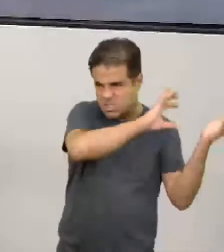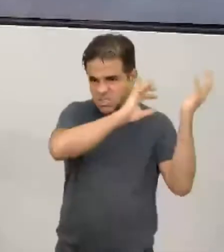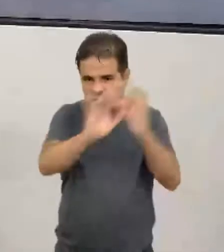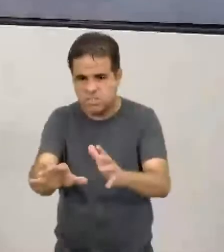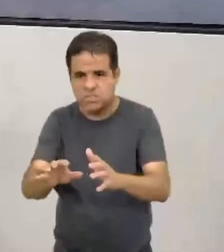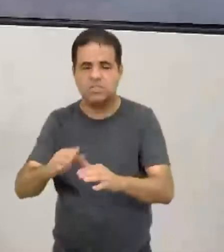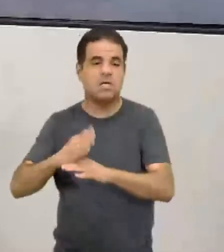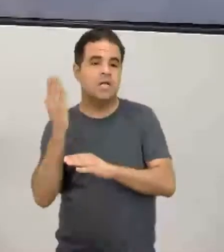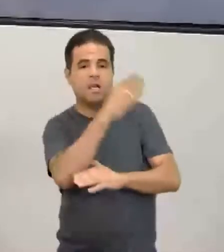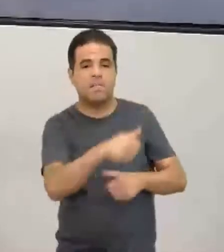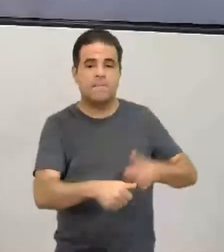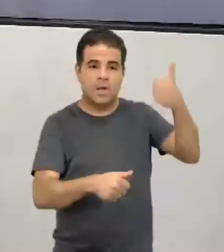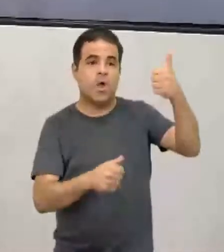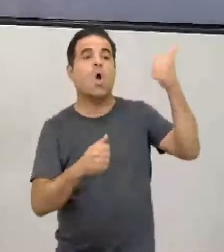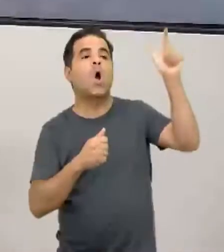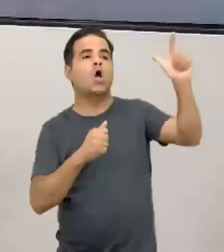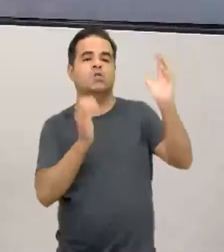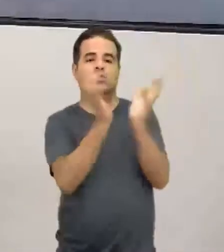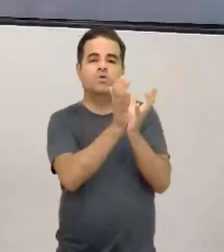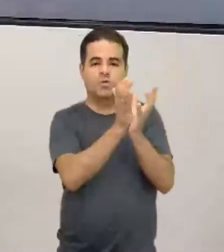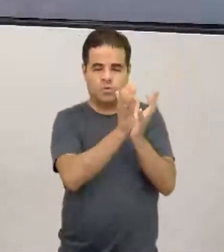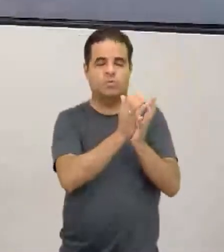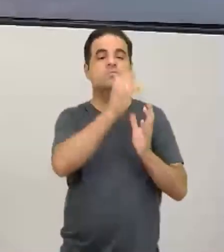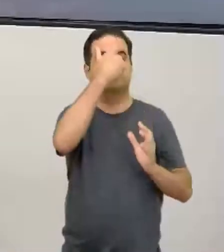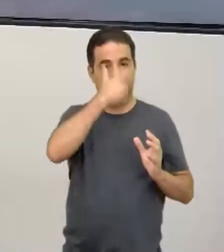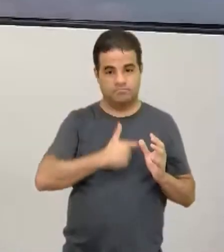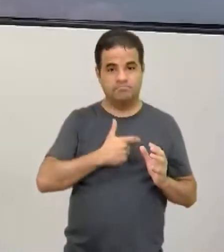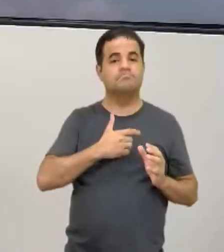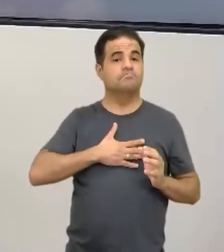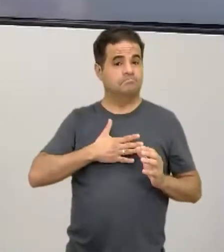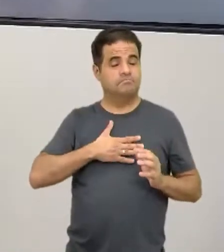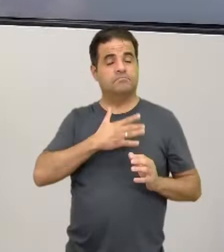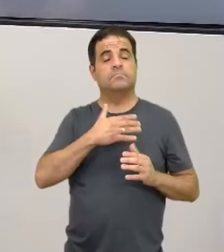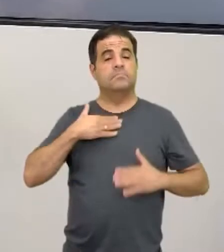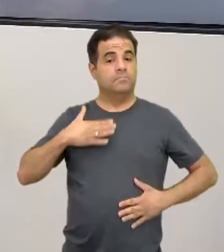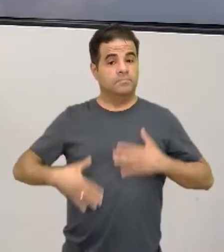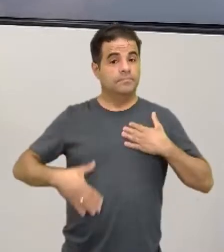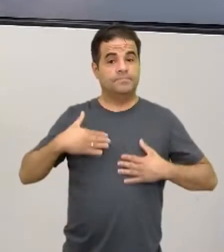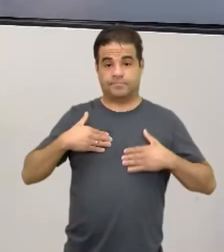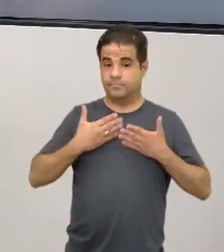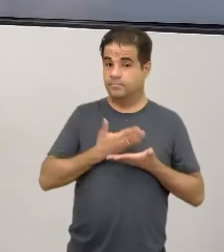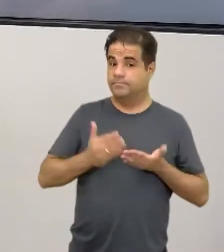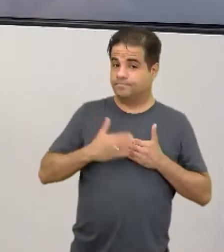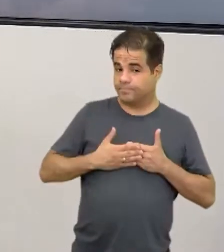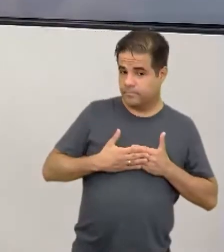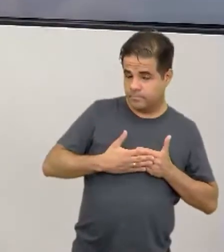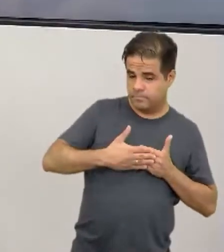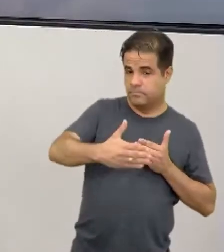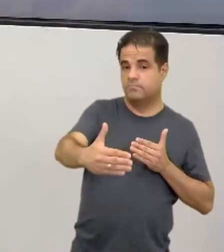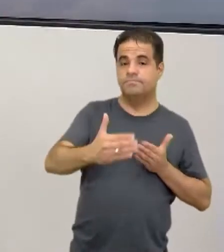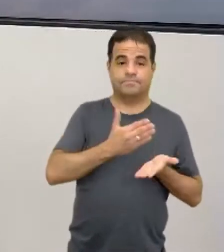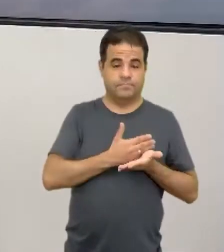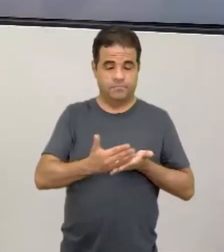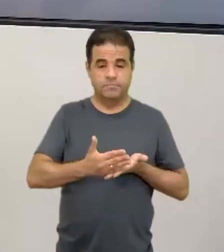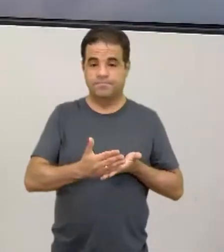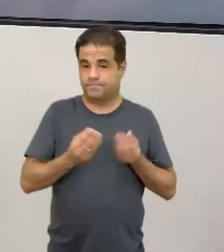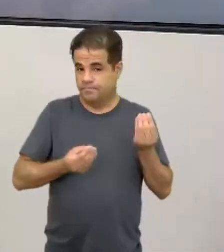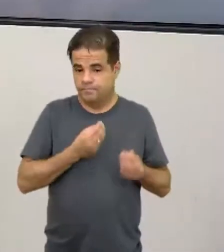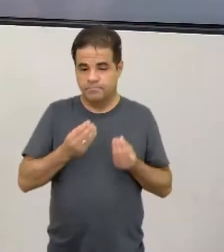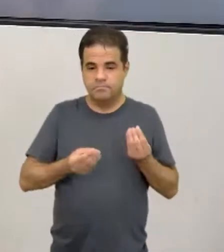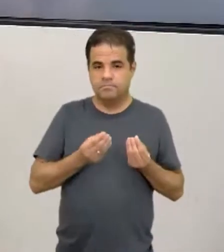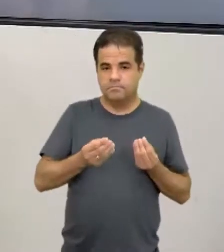o Australopithecus afarense, no caso. Então, a partir daí, ele já começava, por